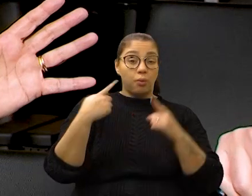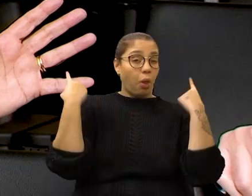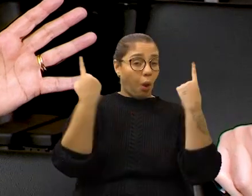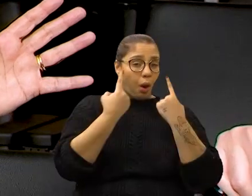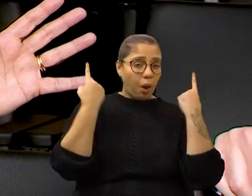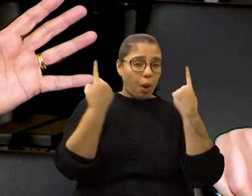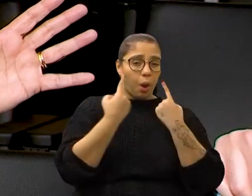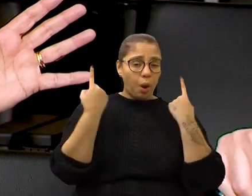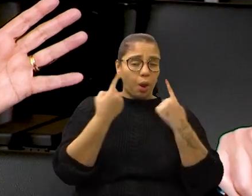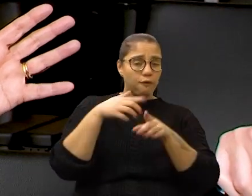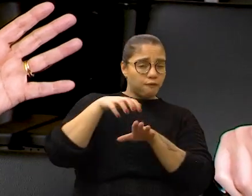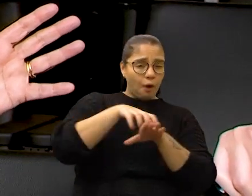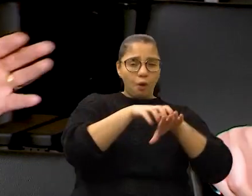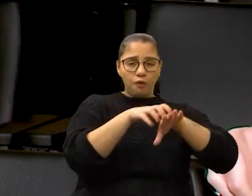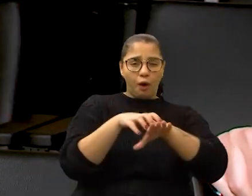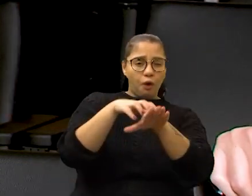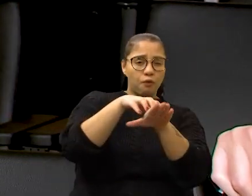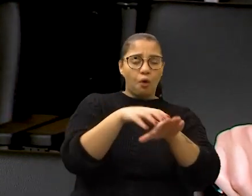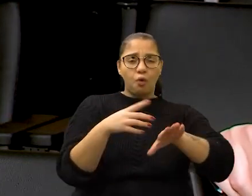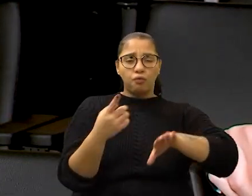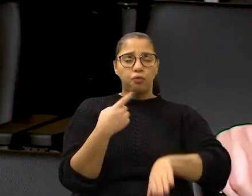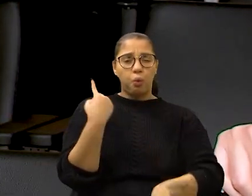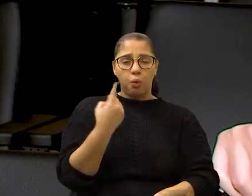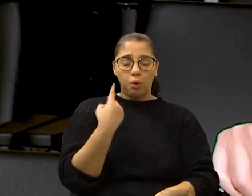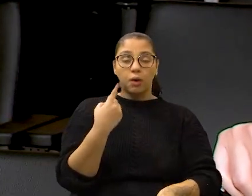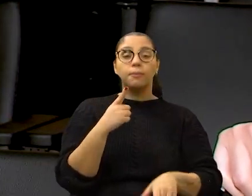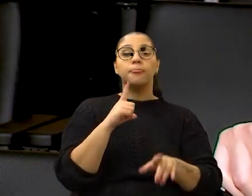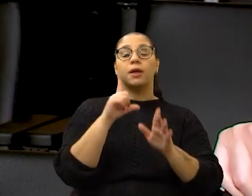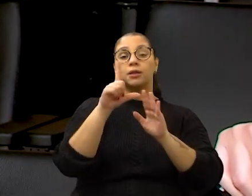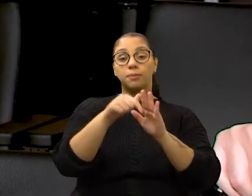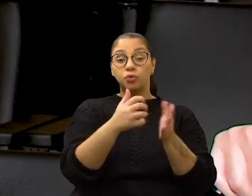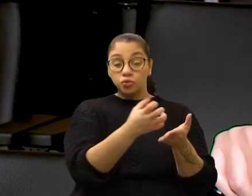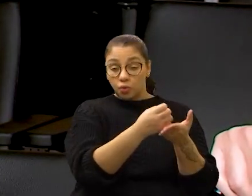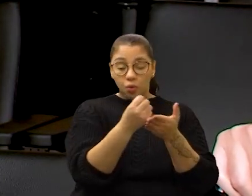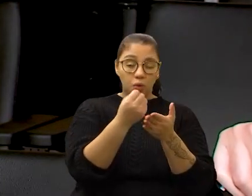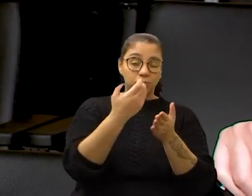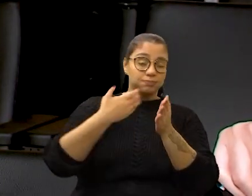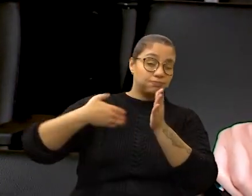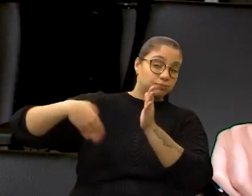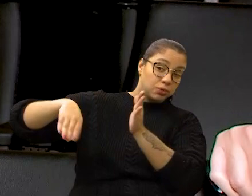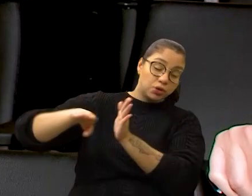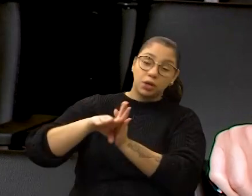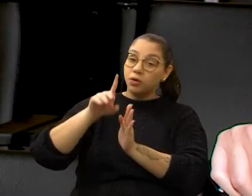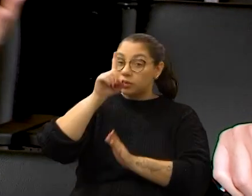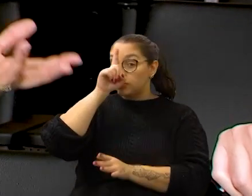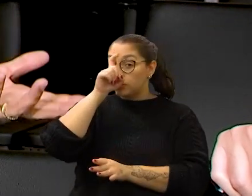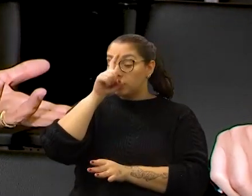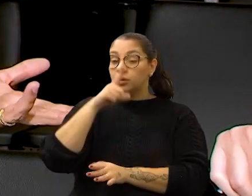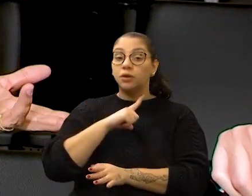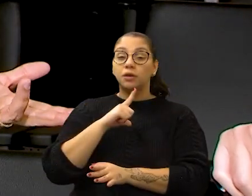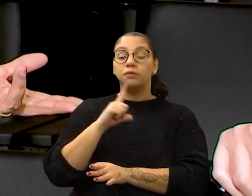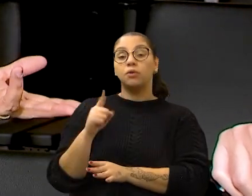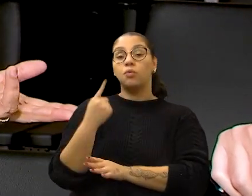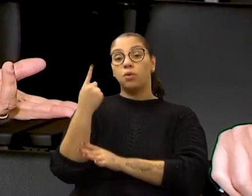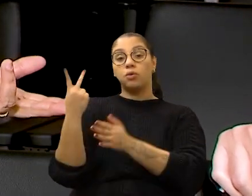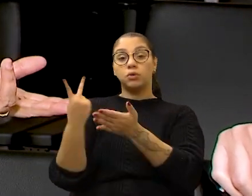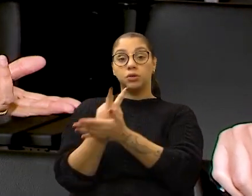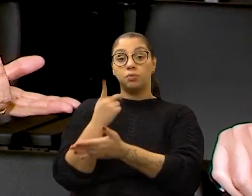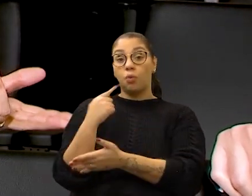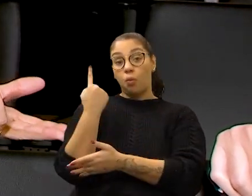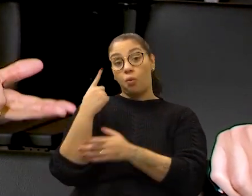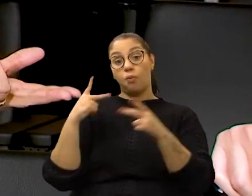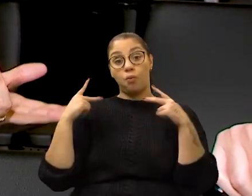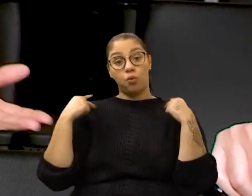as viaturas para salvar vidas e para depois que socorre também chegar até o hospital, né? Nós tivemos o caso de